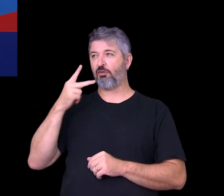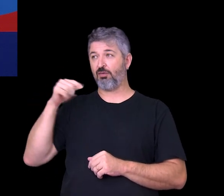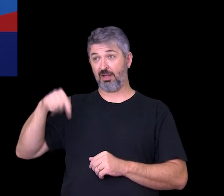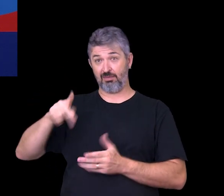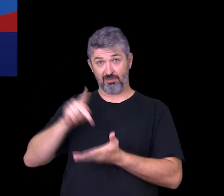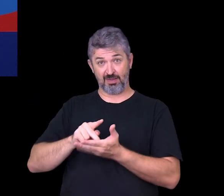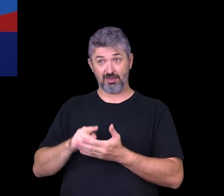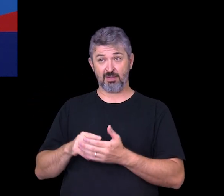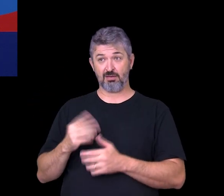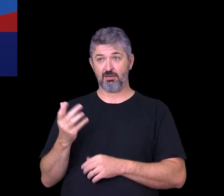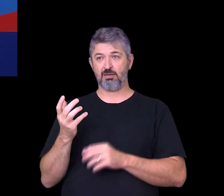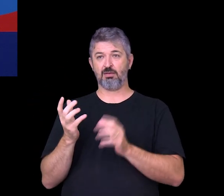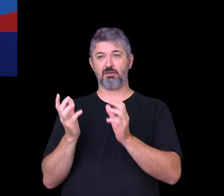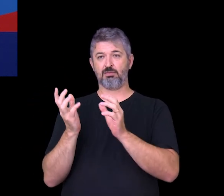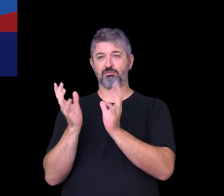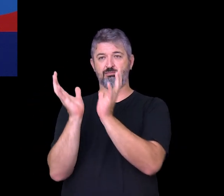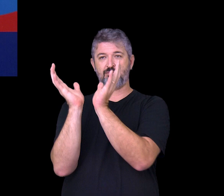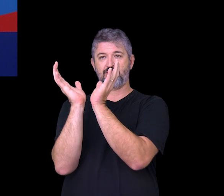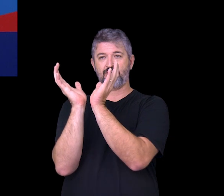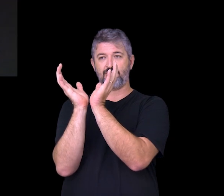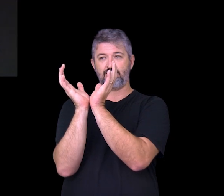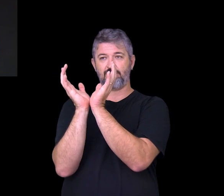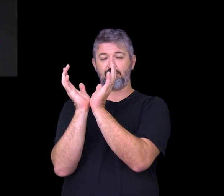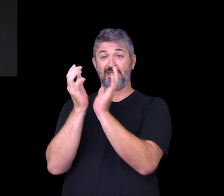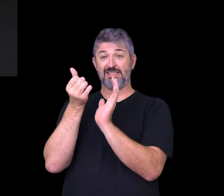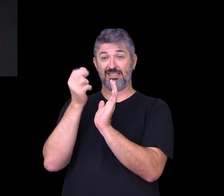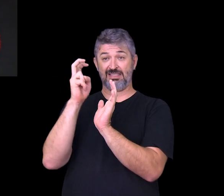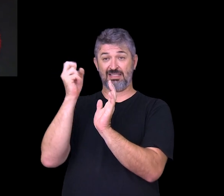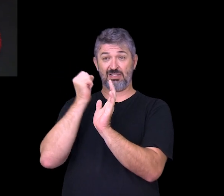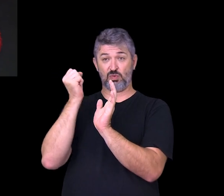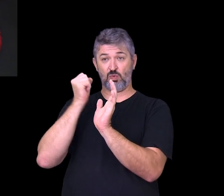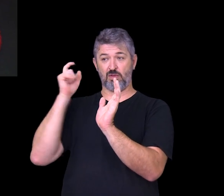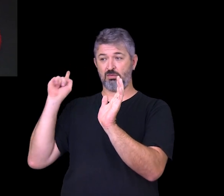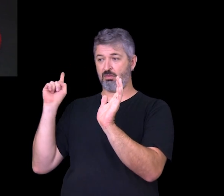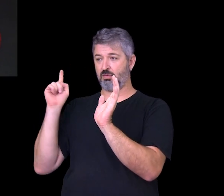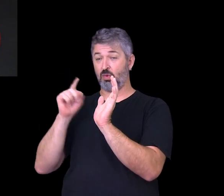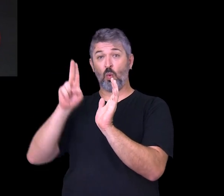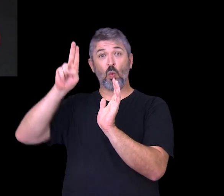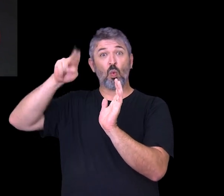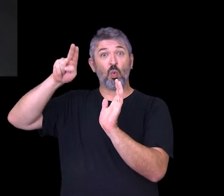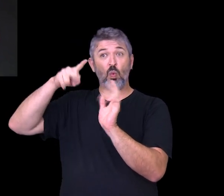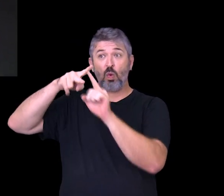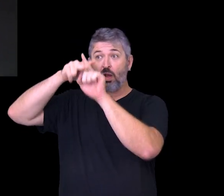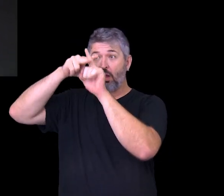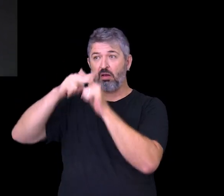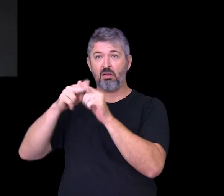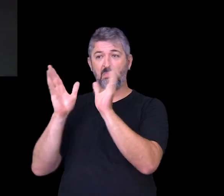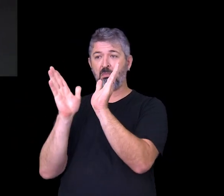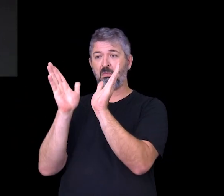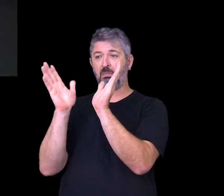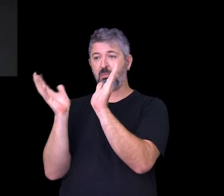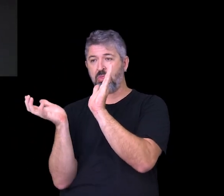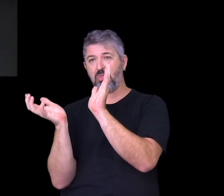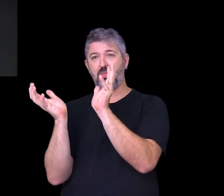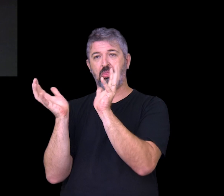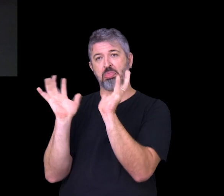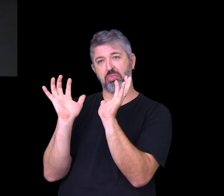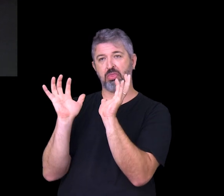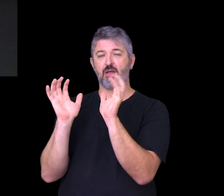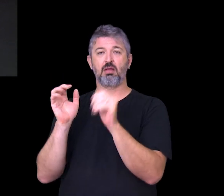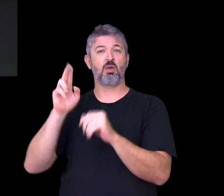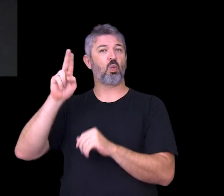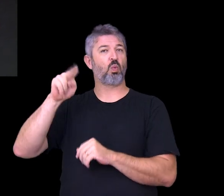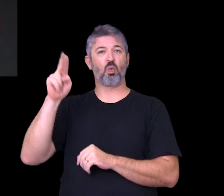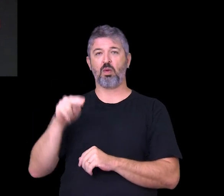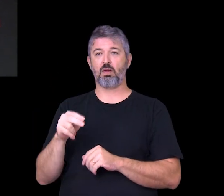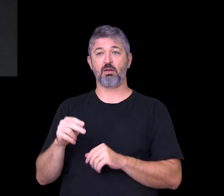posição, ao longo desses 65 anos, nunca teve nenhum reparo. Ela nunca se mexeu, ela nunca abriu, ela nunca teve qualquer